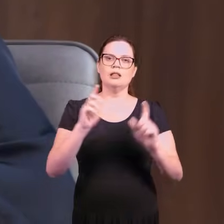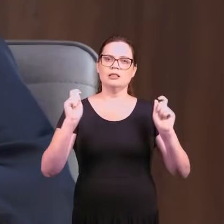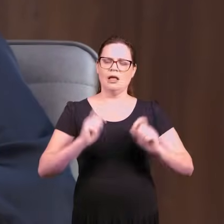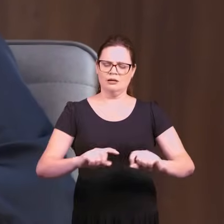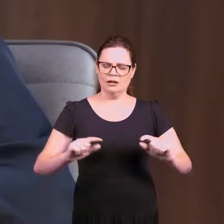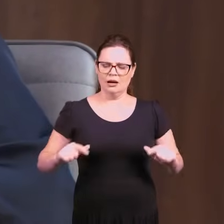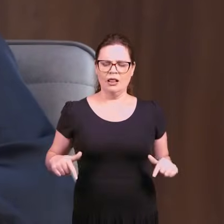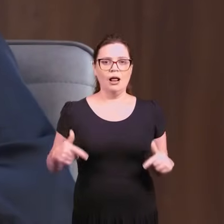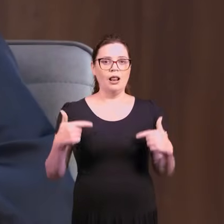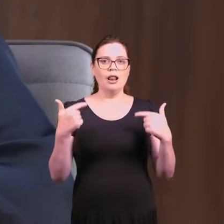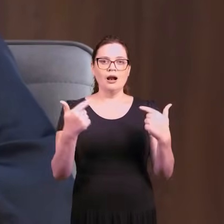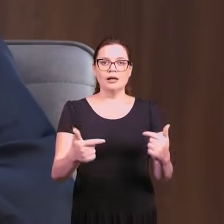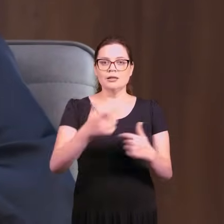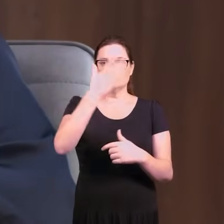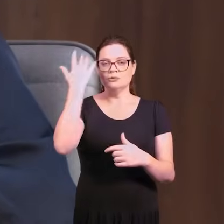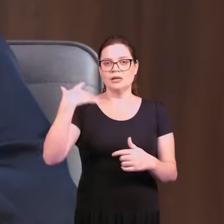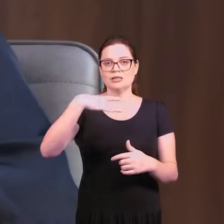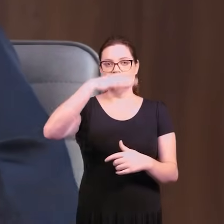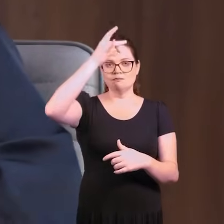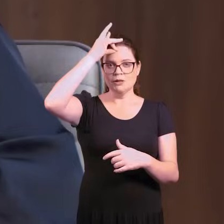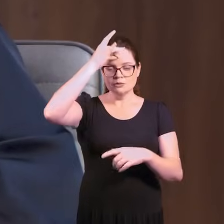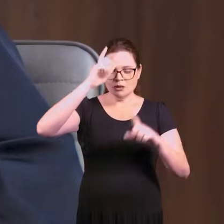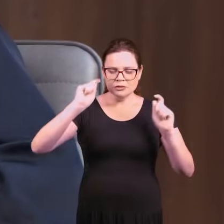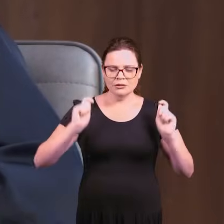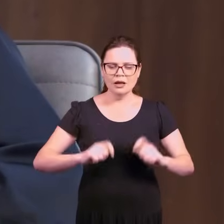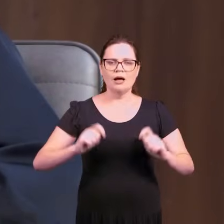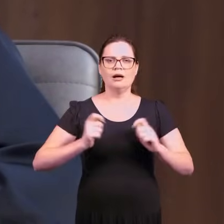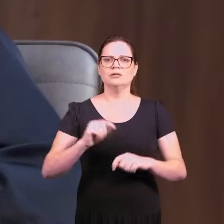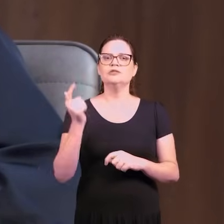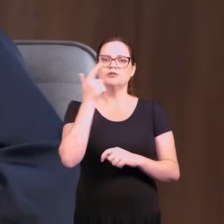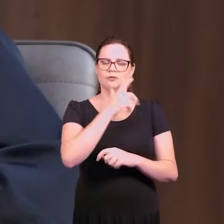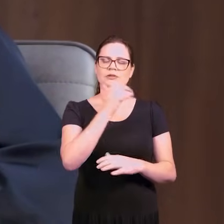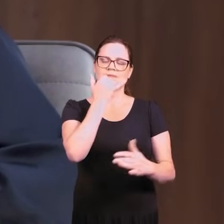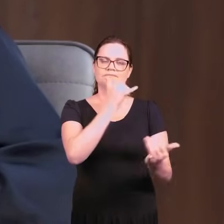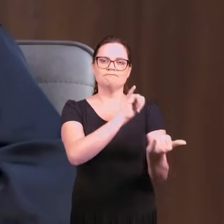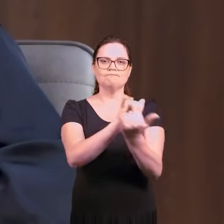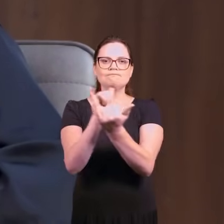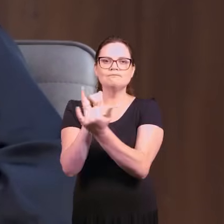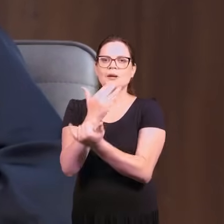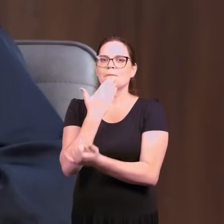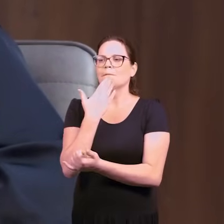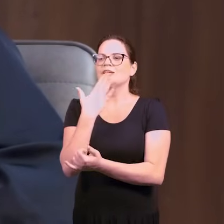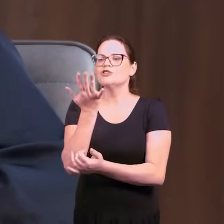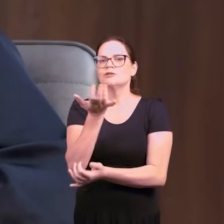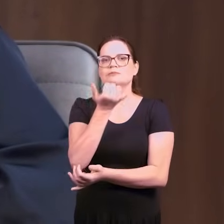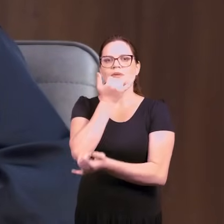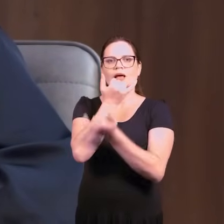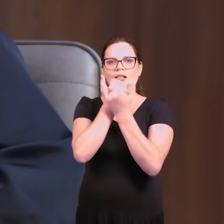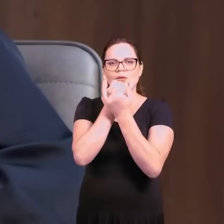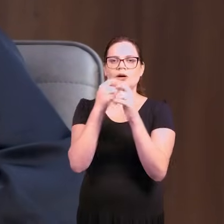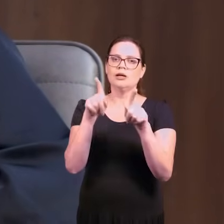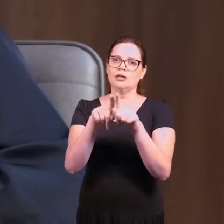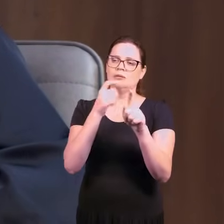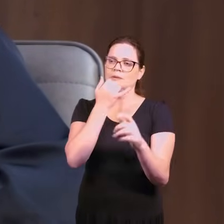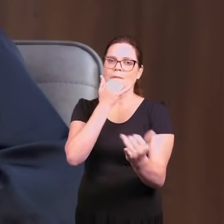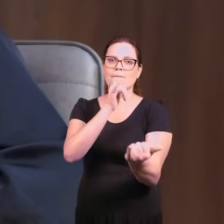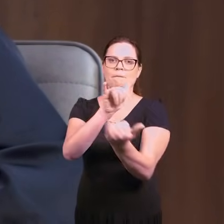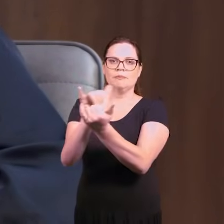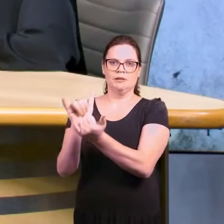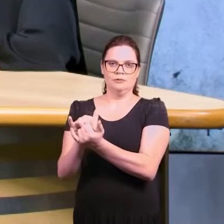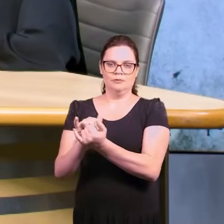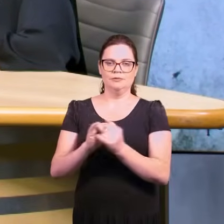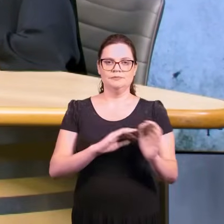como vocês disseram, do Espírito Santo, e que isso é possível. Né? Fora isso, é muito difícil.